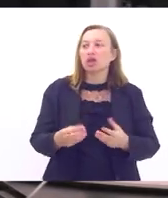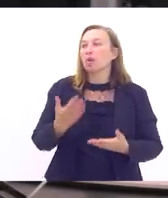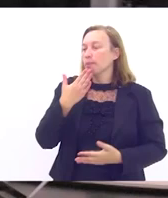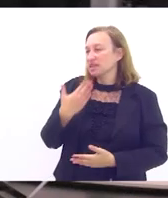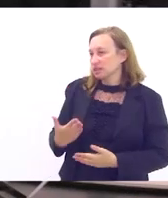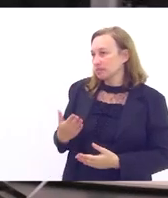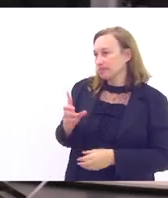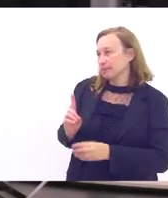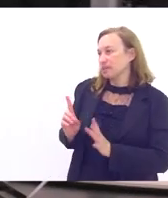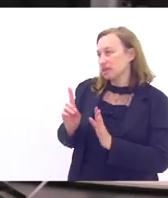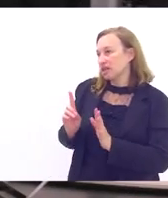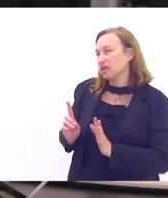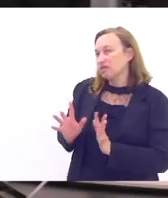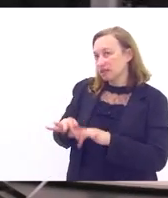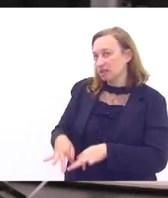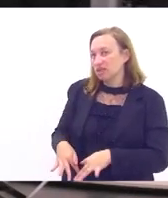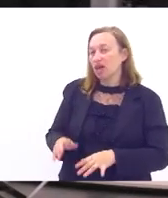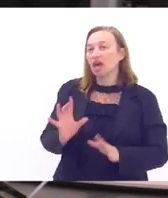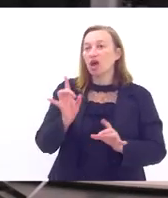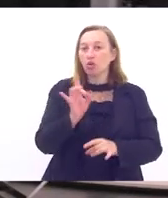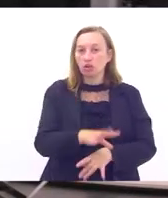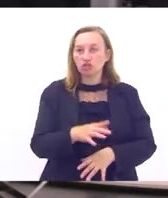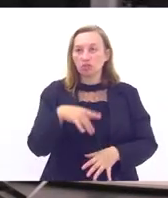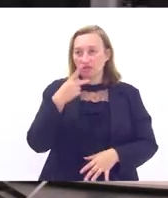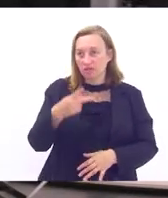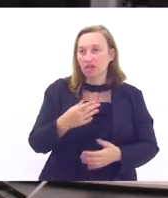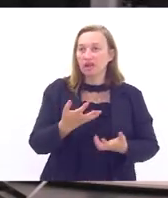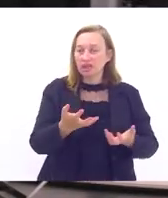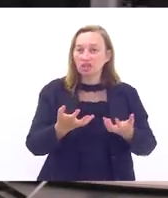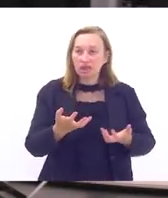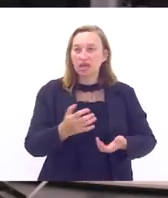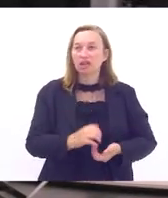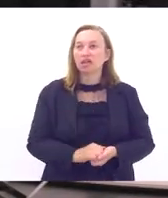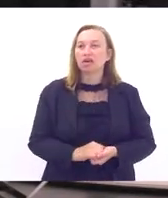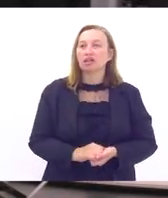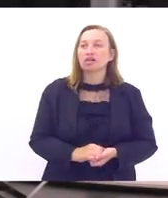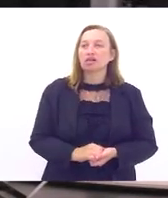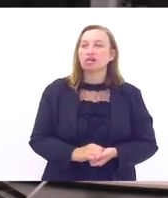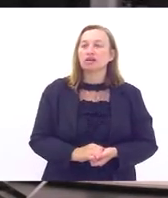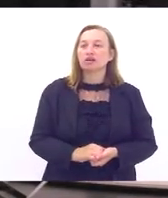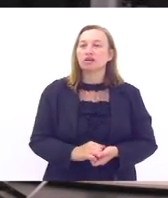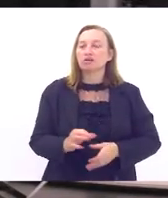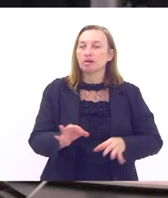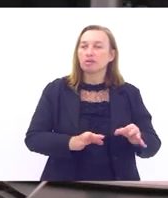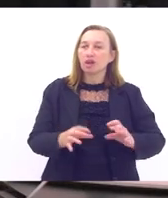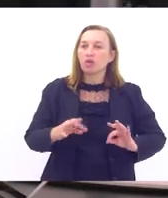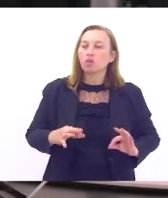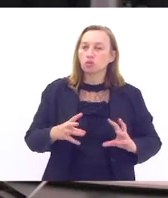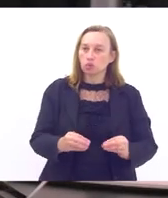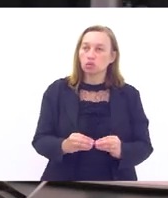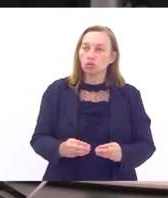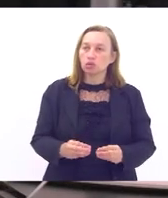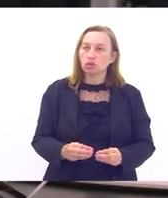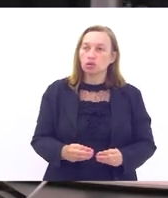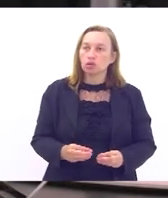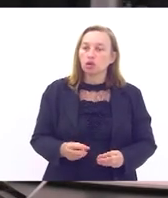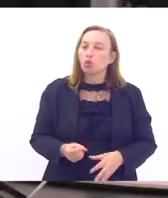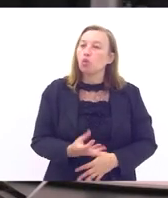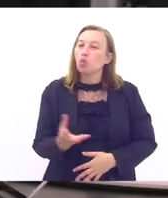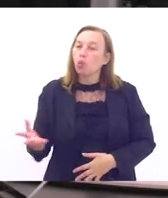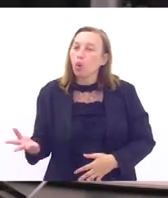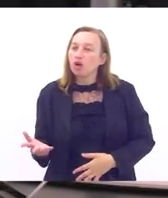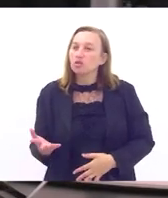concluir. É a última fala. A gente quer fazer essa uniformização, mas o quanto que